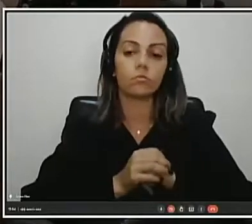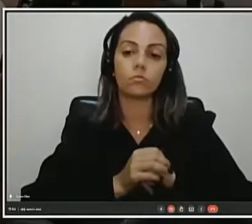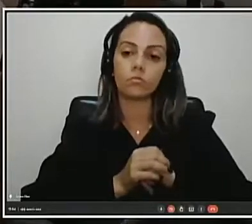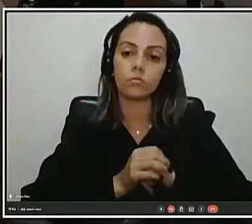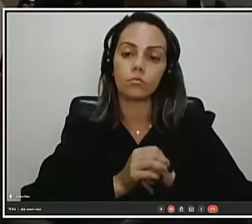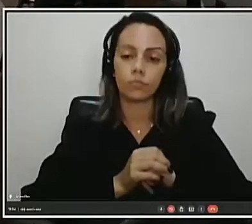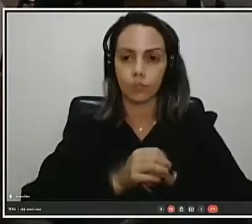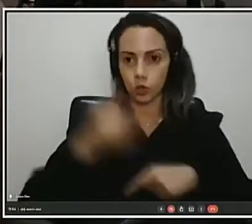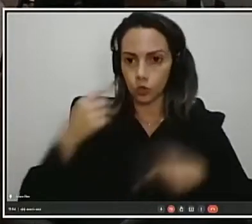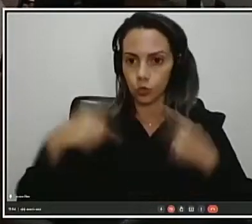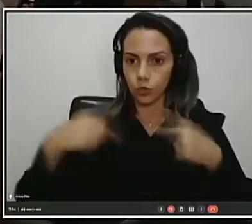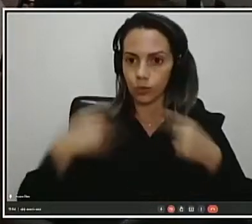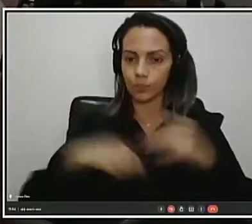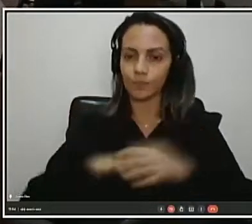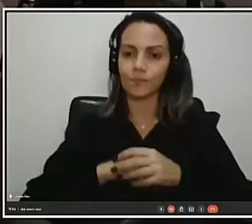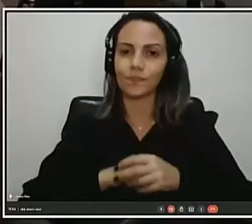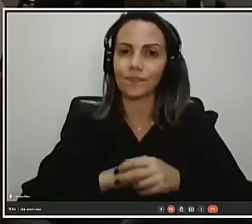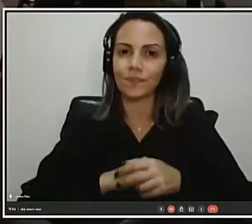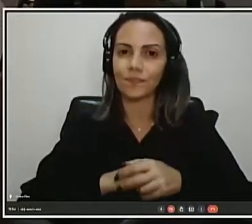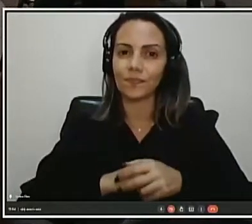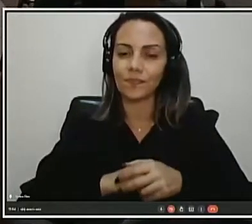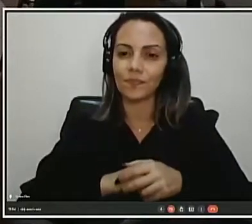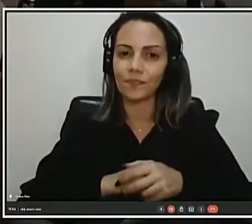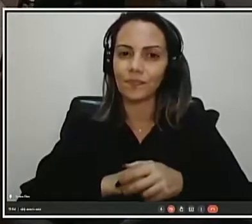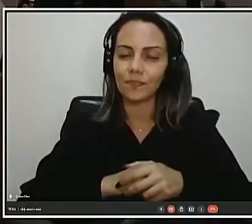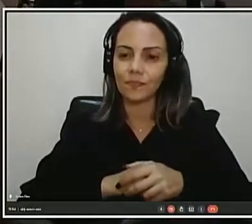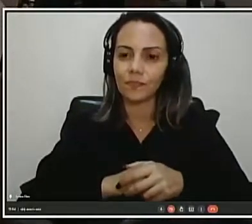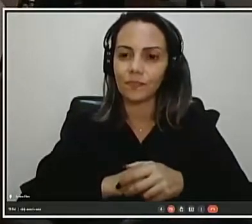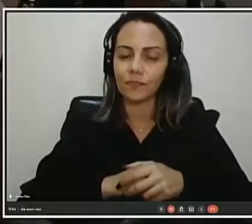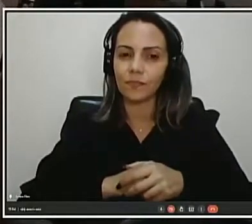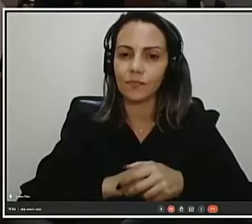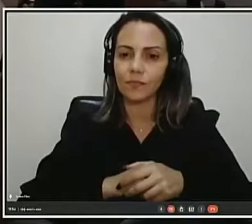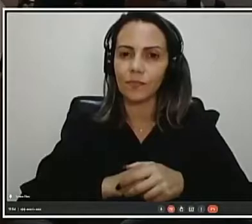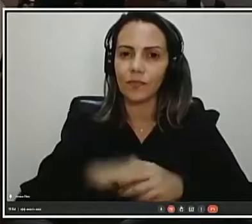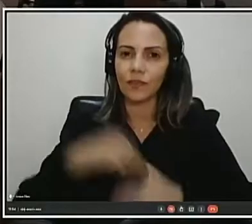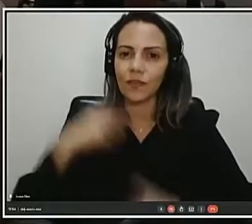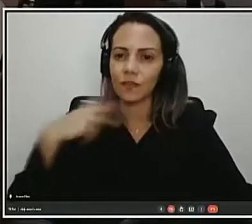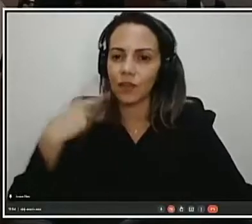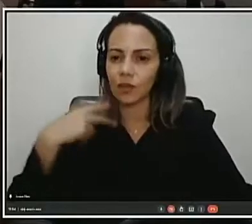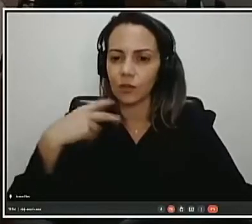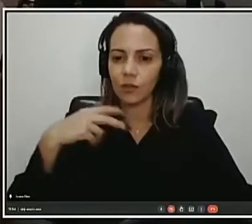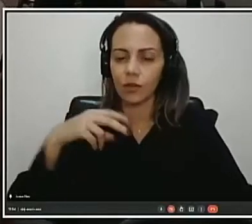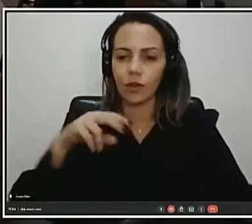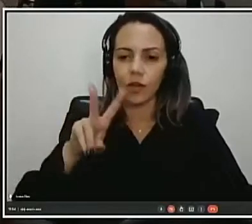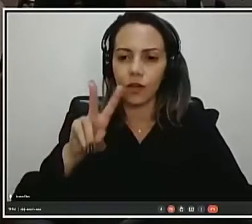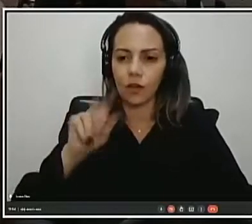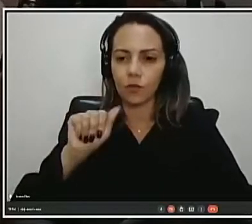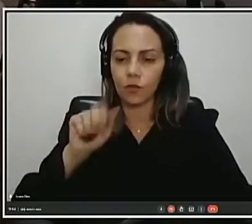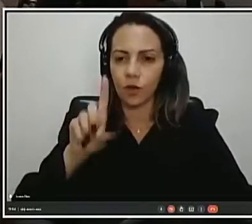Em discussão, com a palavra, vereador Valtir Rático.